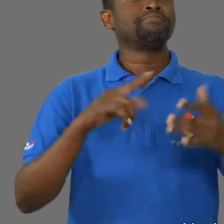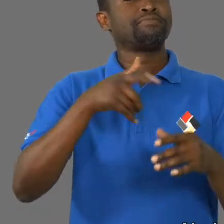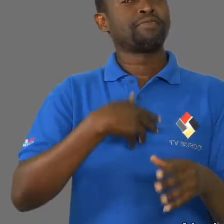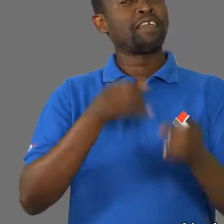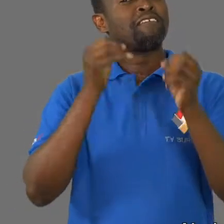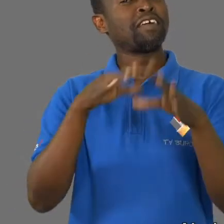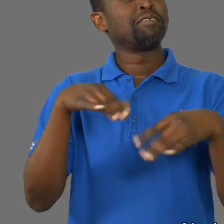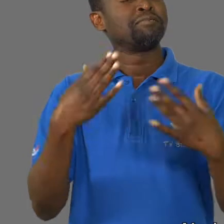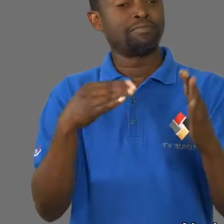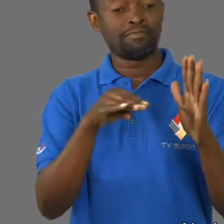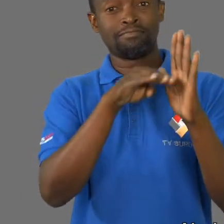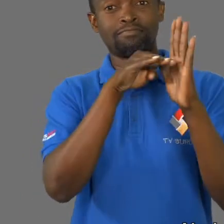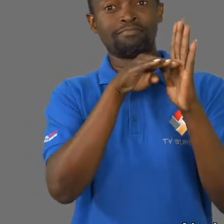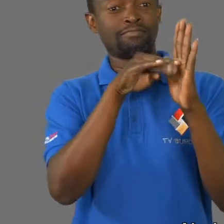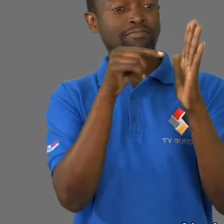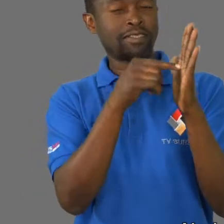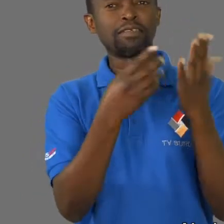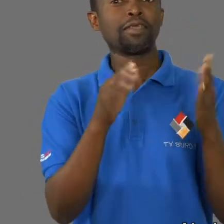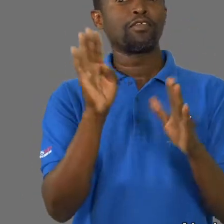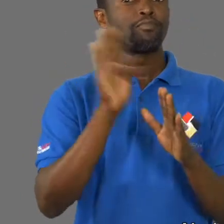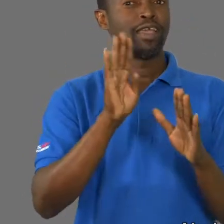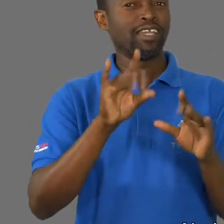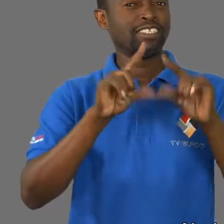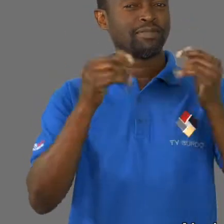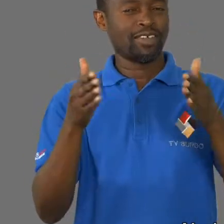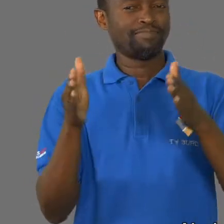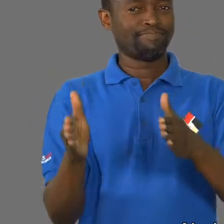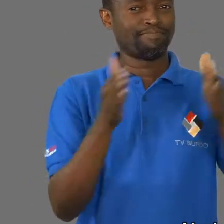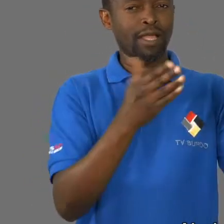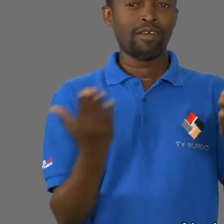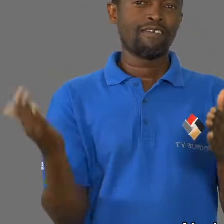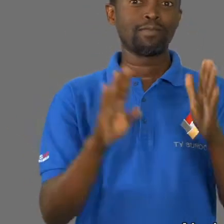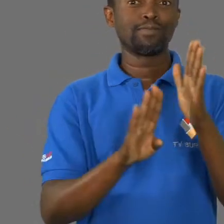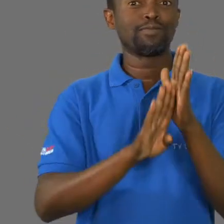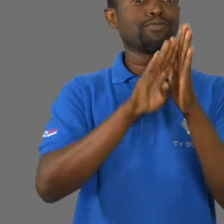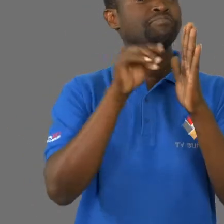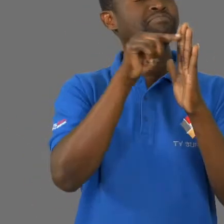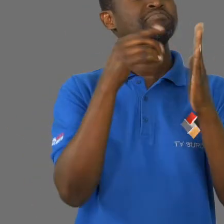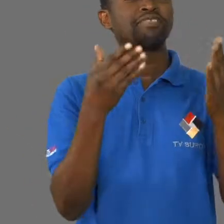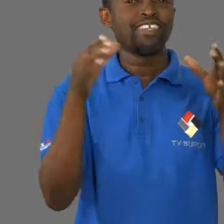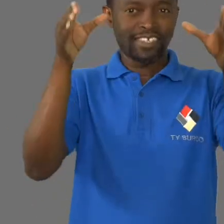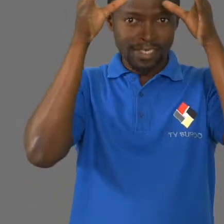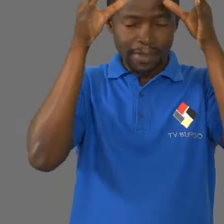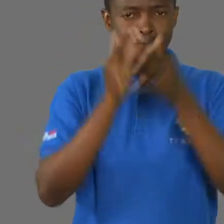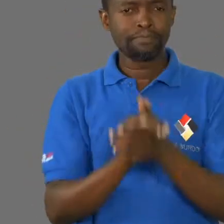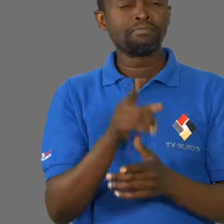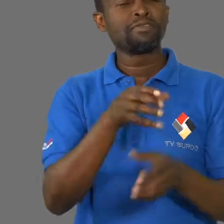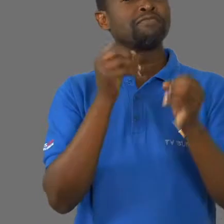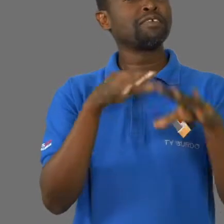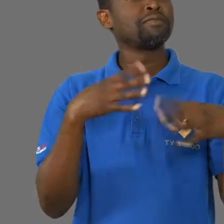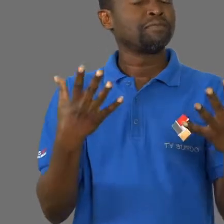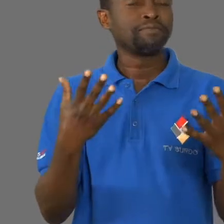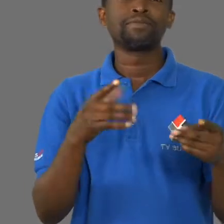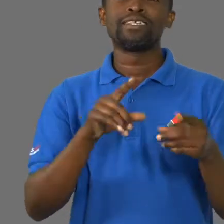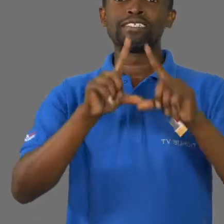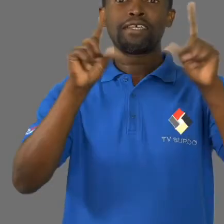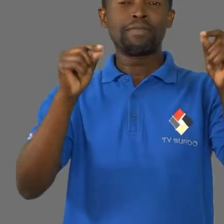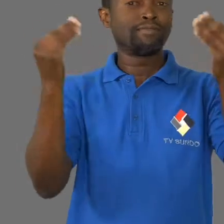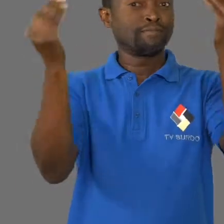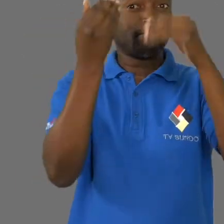Ainda na região centro do país, escalamos a cidade de Climane, para falarmos de um centro de formação